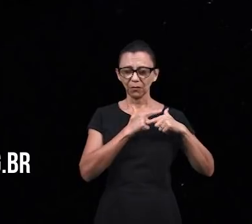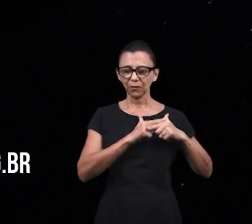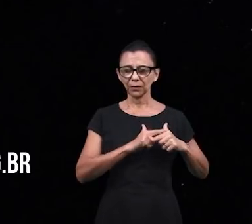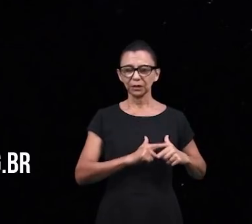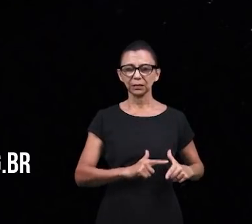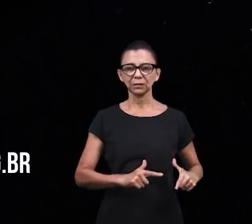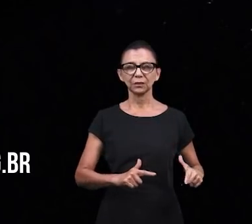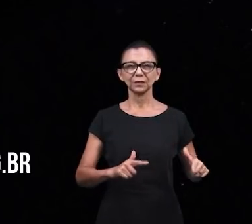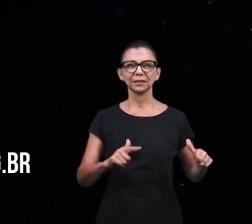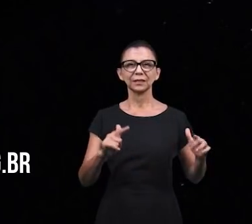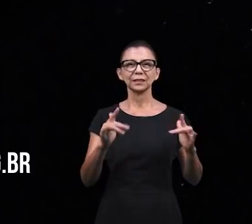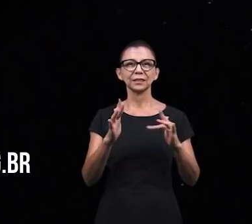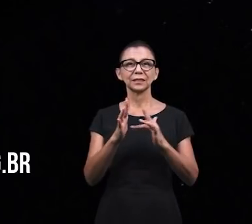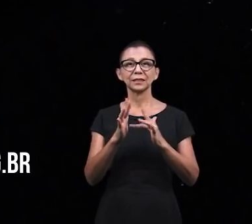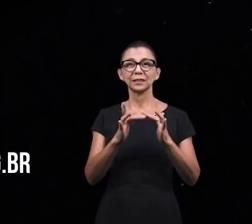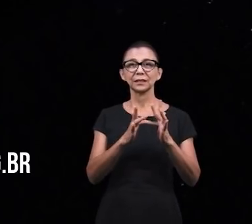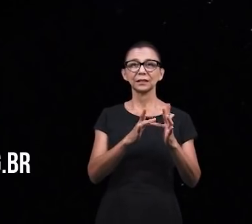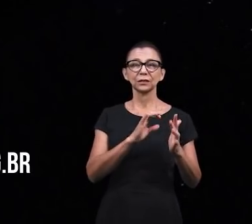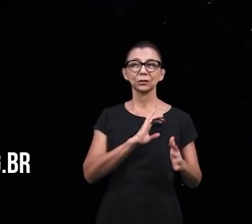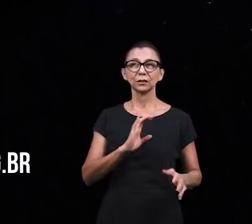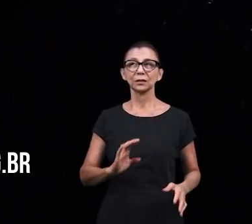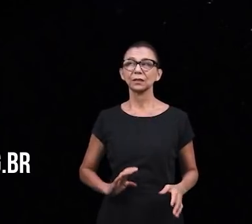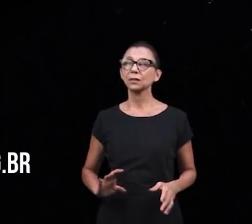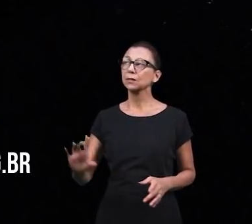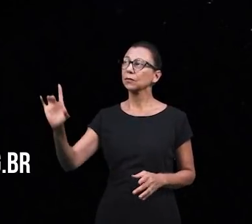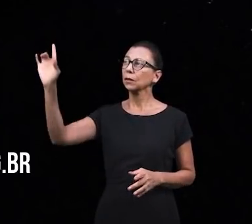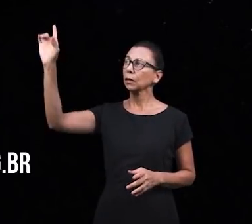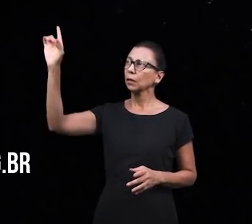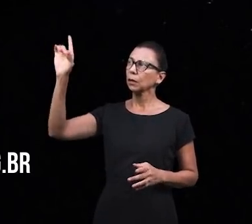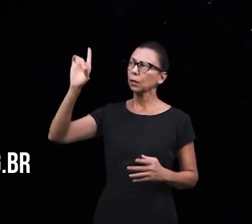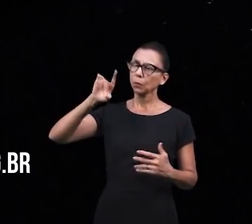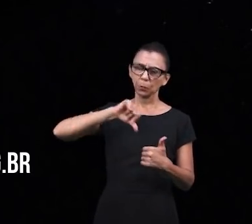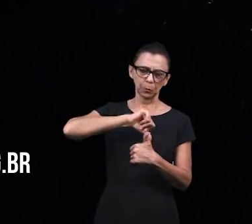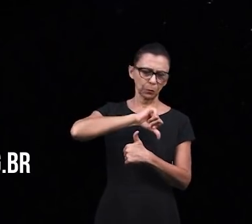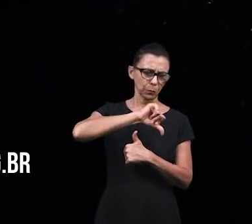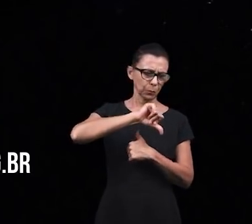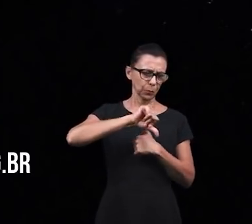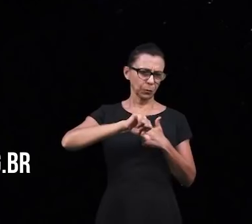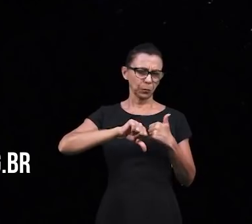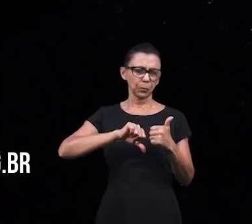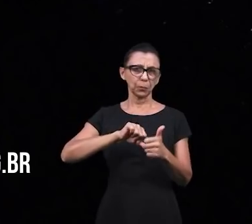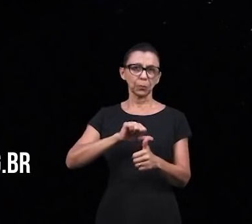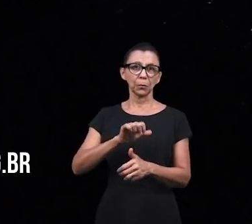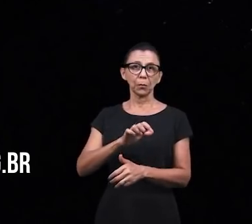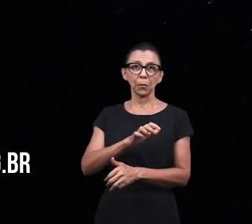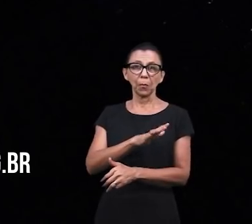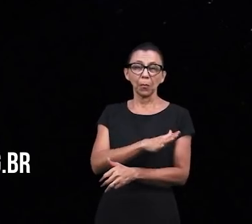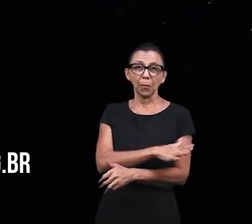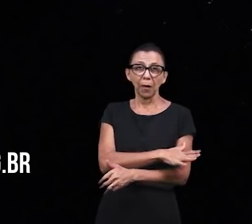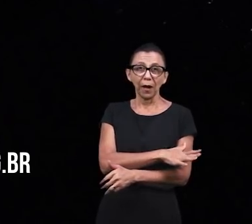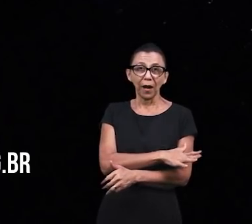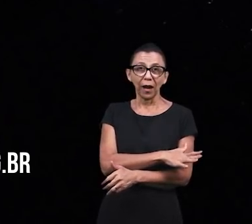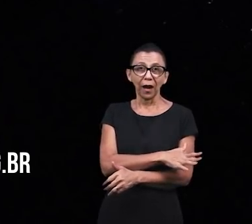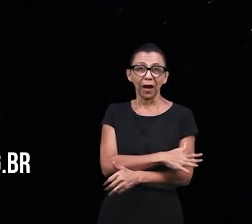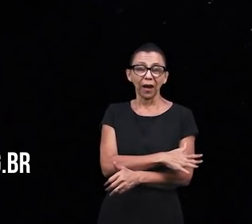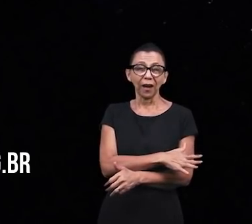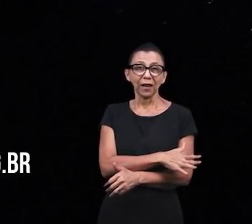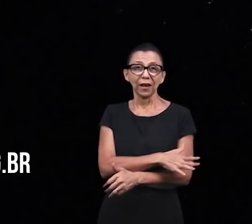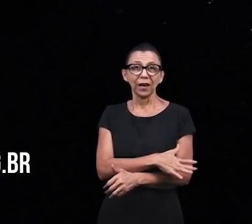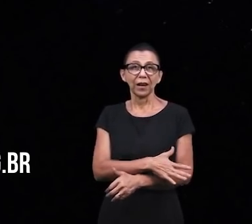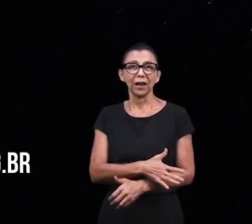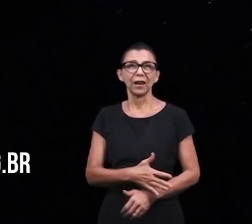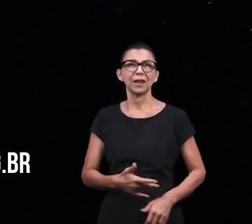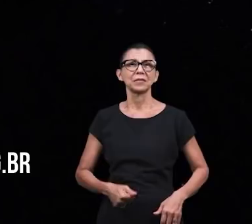vazia, Jesus Cristo transformou. Não tinha